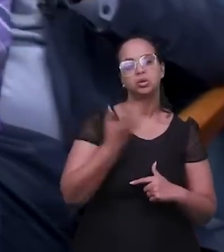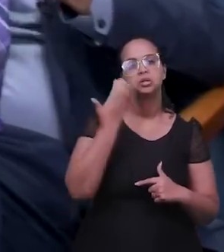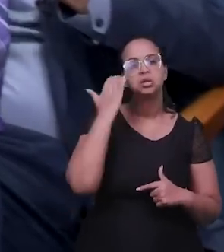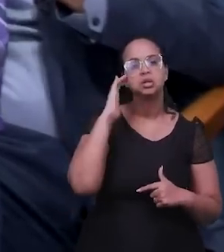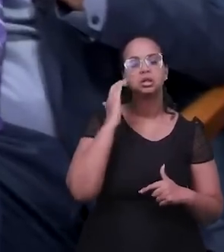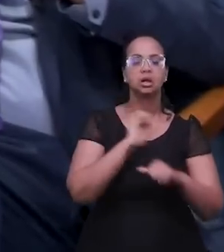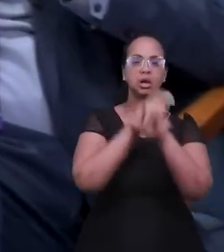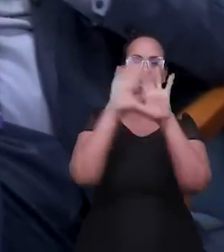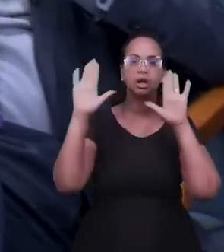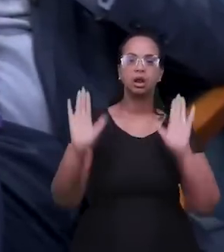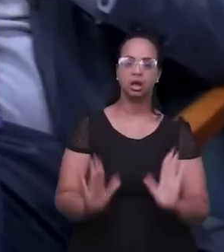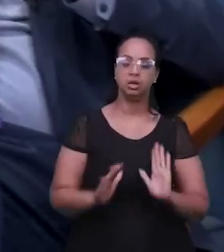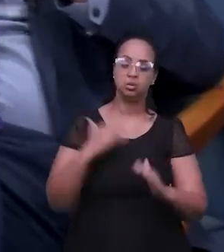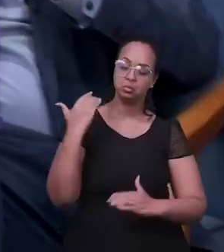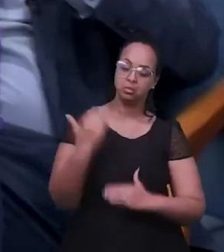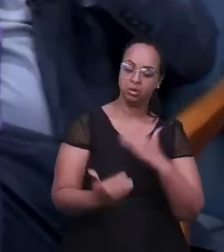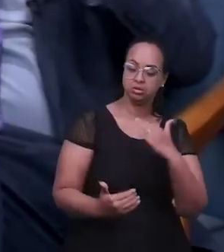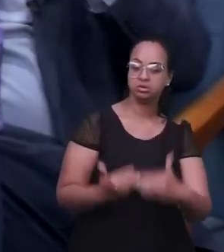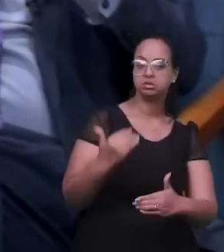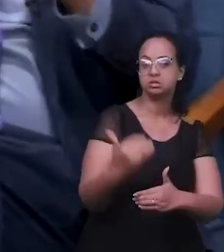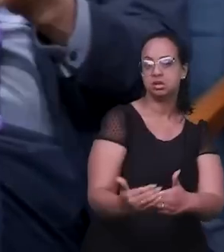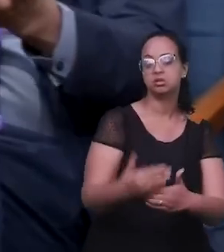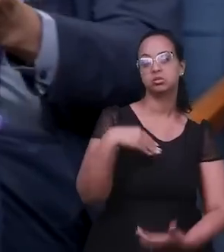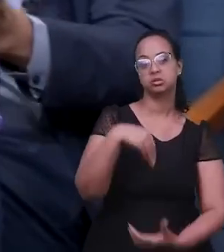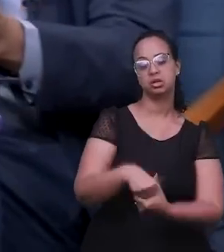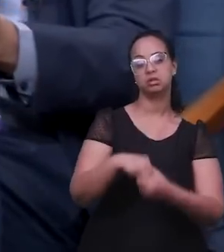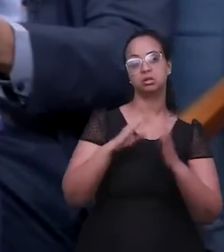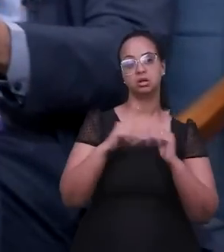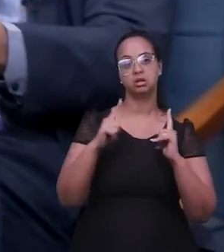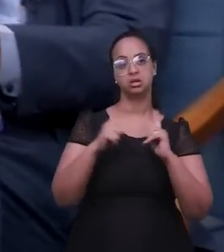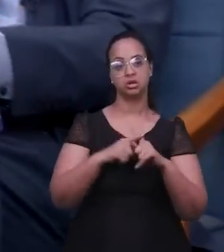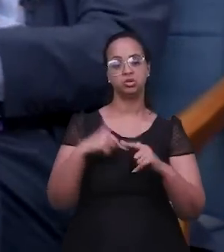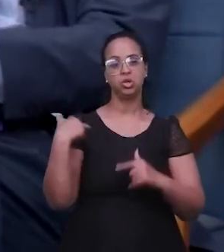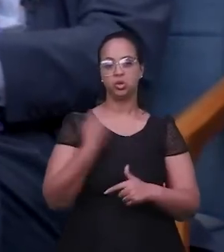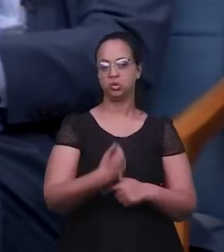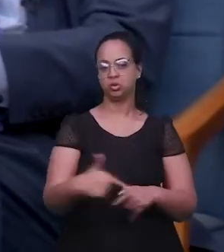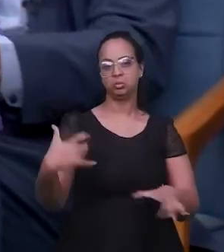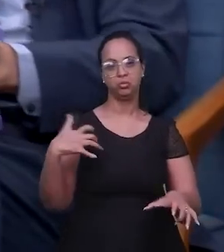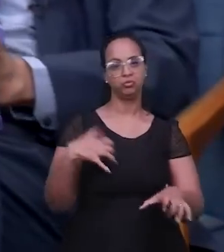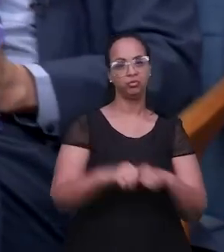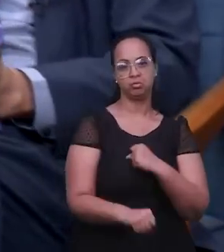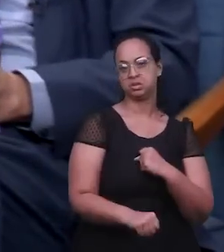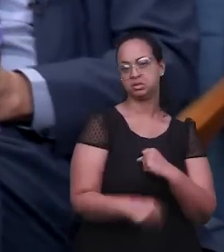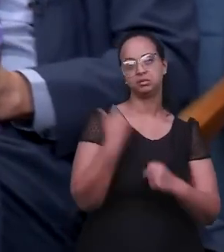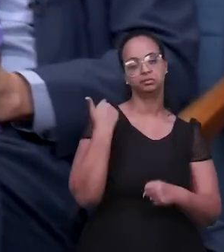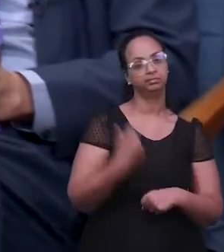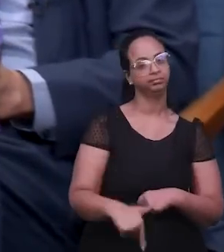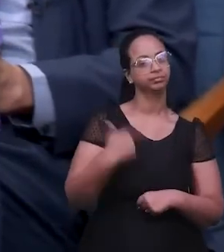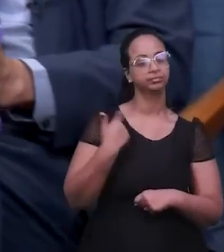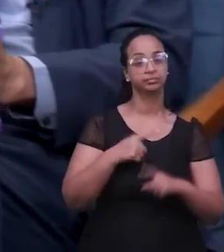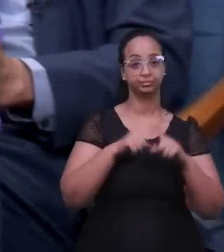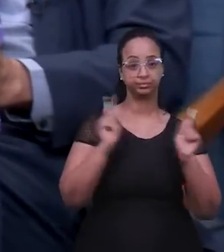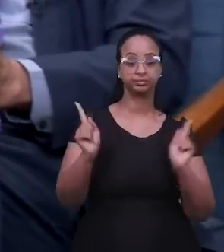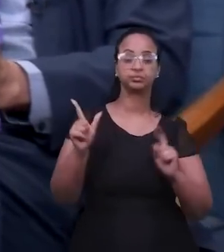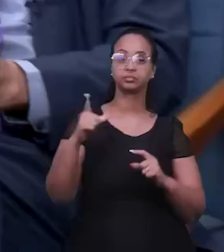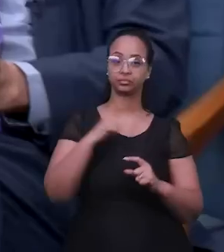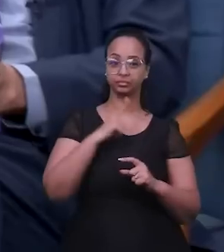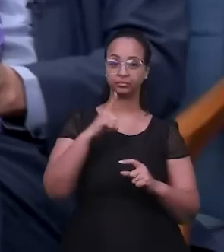isso e entender todo esse processo que acontece na vida da igreja. Nós não temos uma